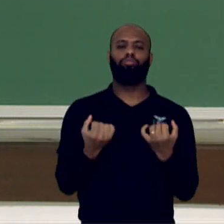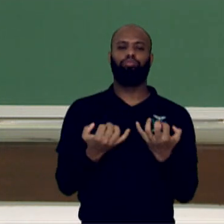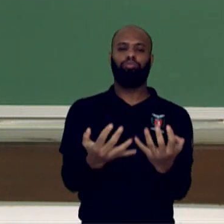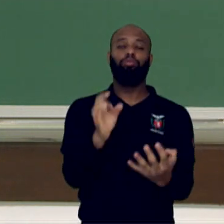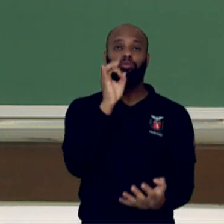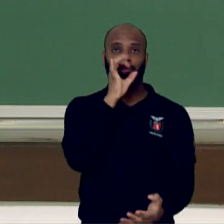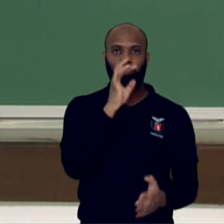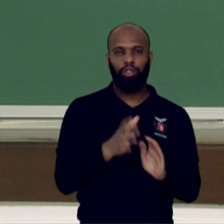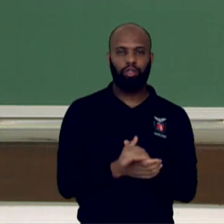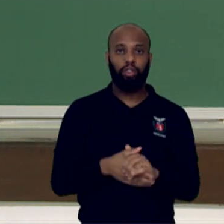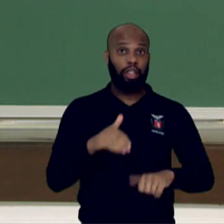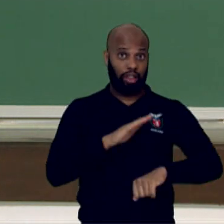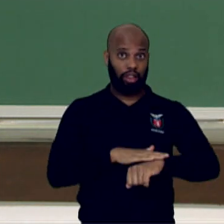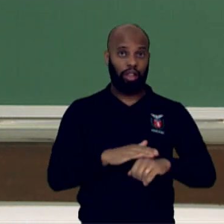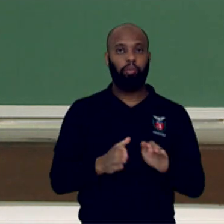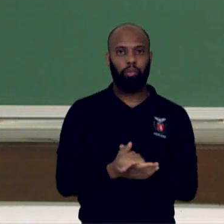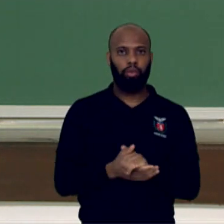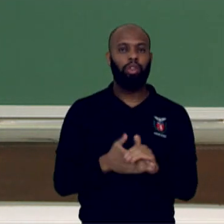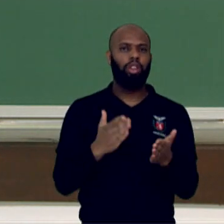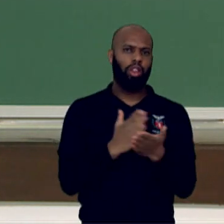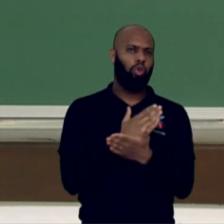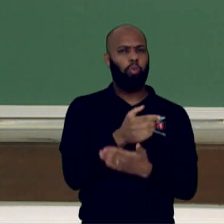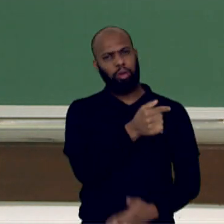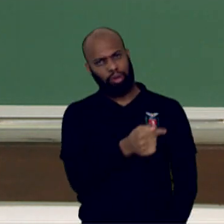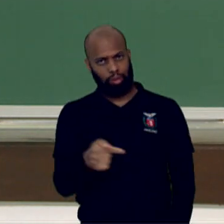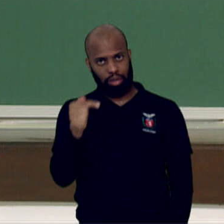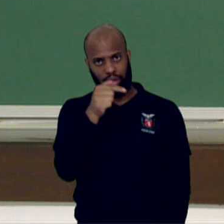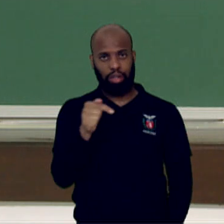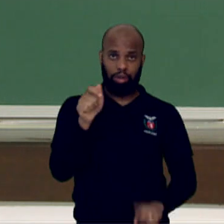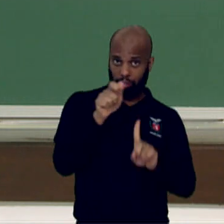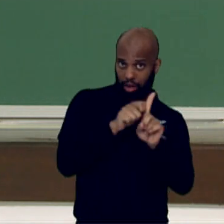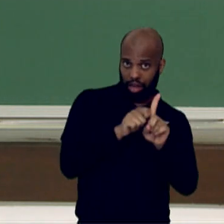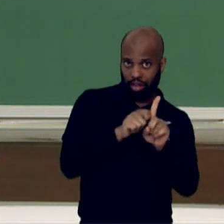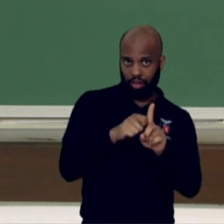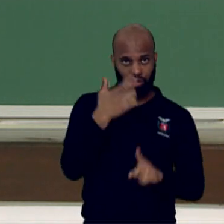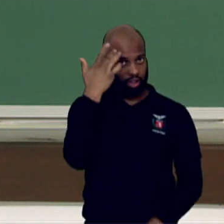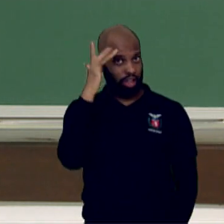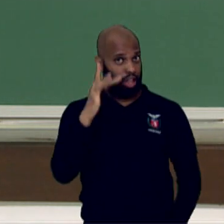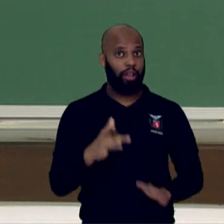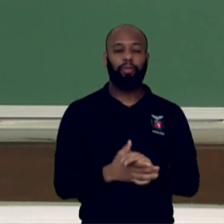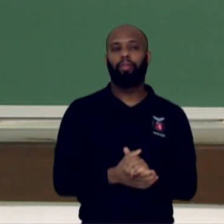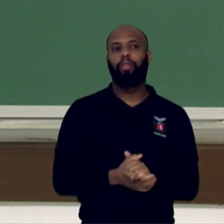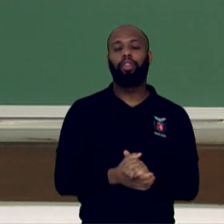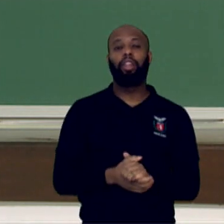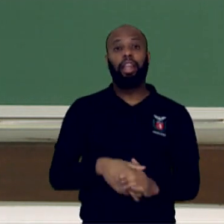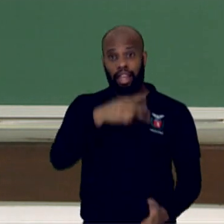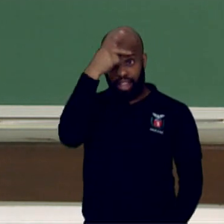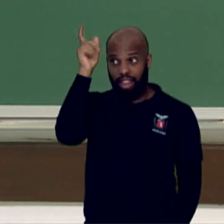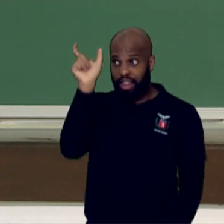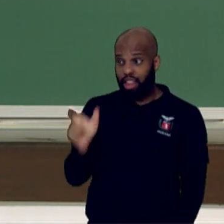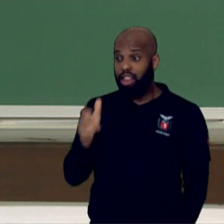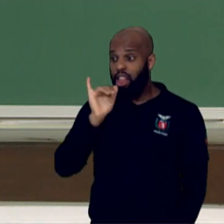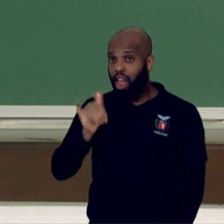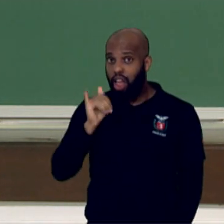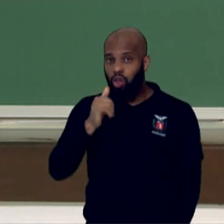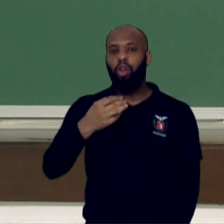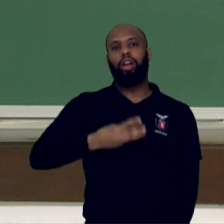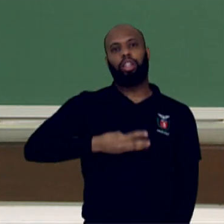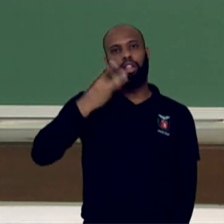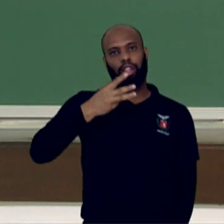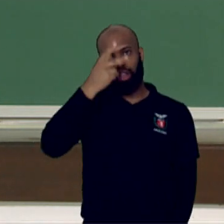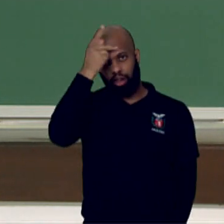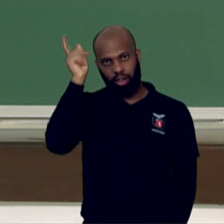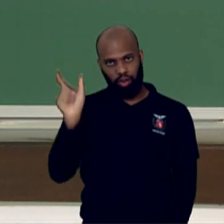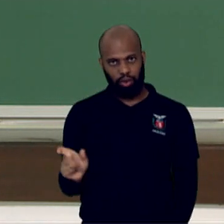jardim. Tempo? Algumas semanas? Meses, quem sabe? Narrador, lembram? Terceira